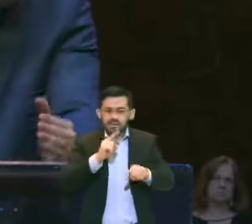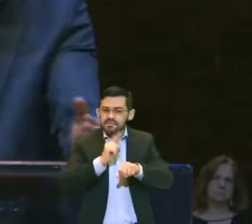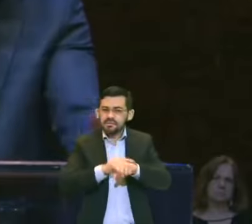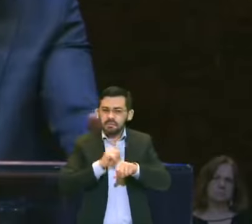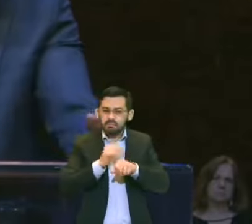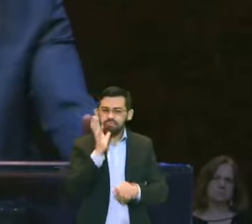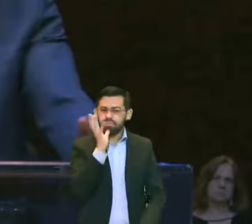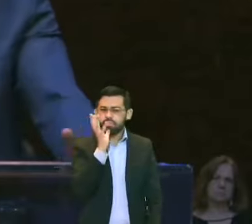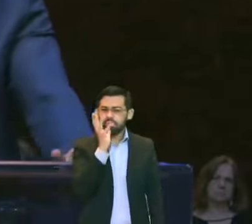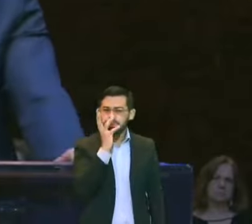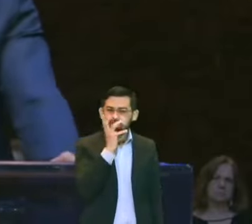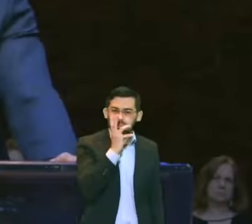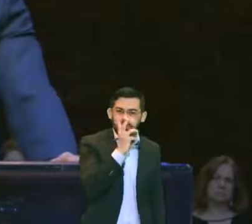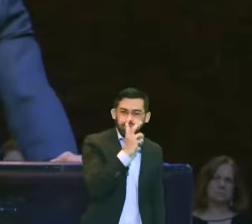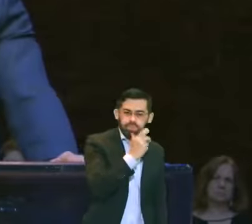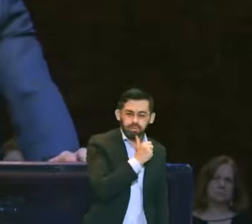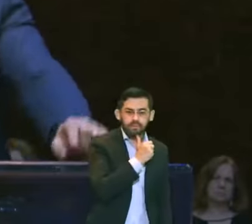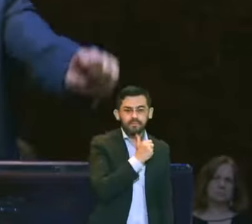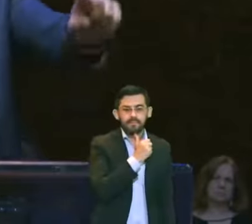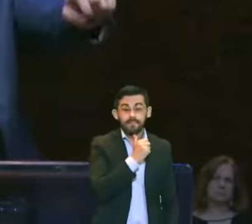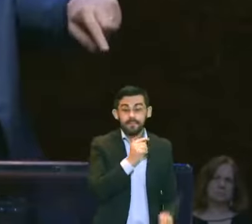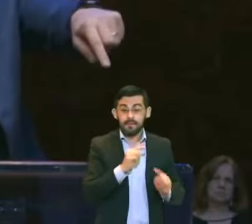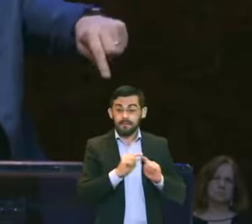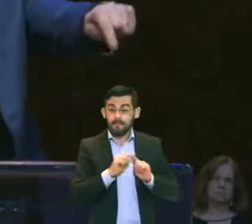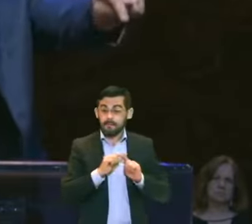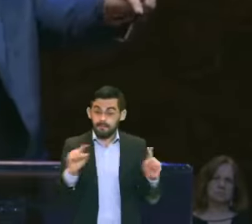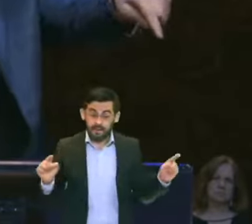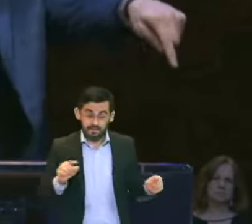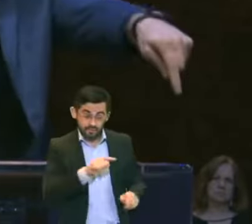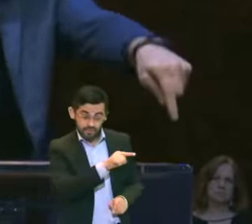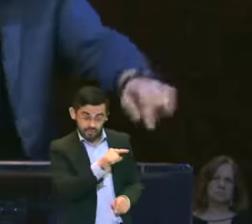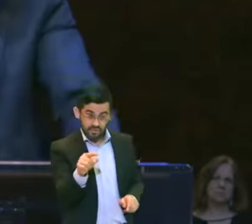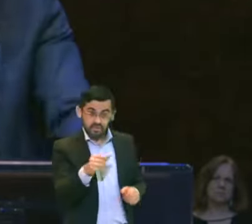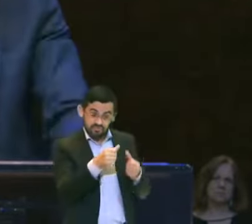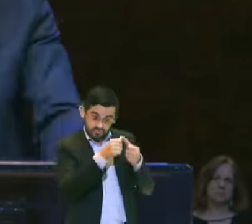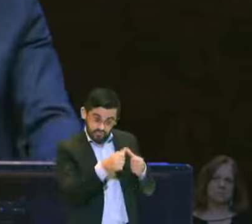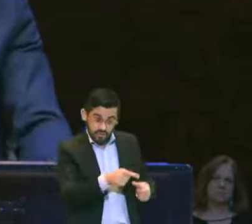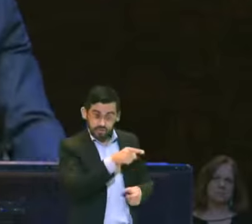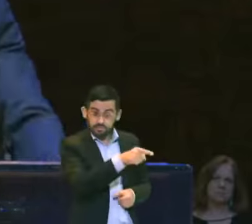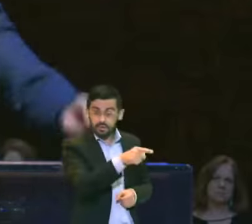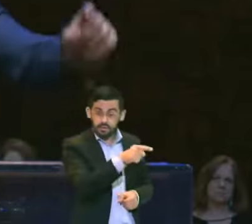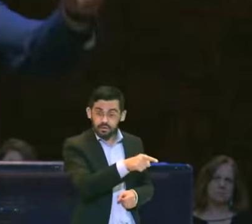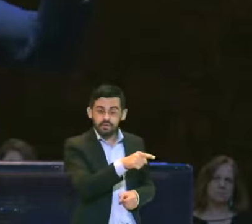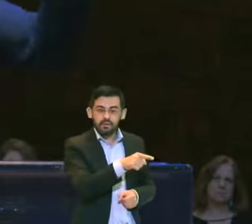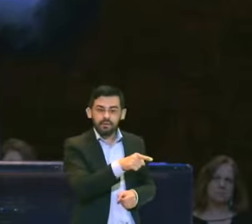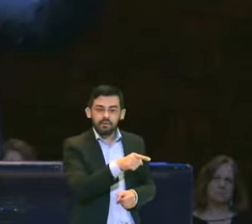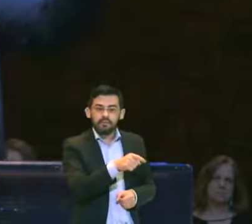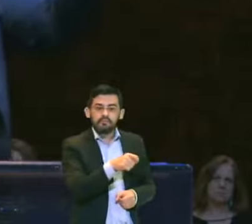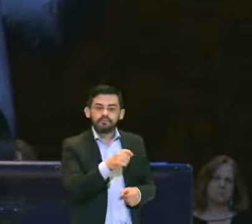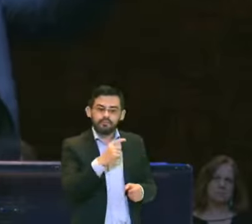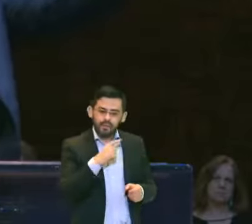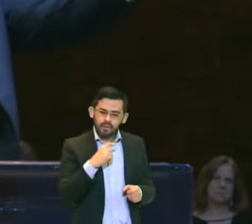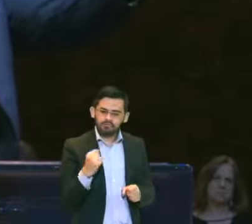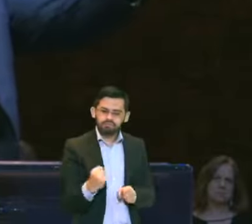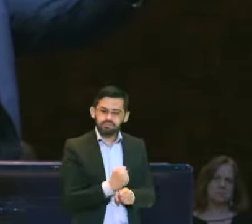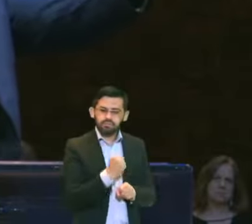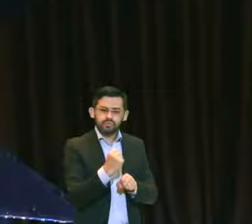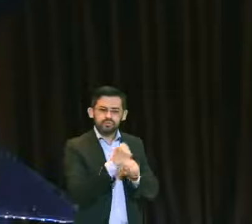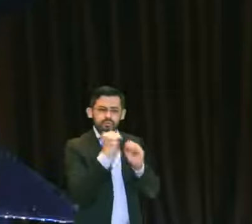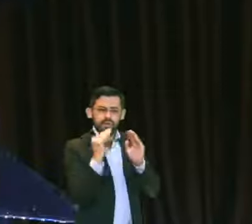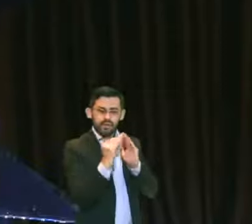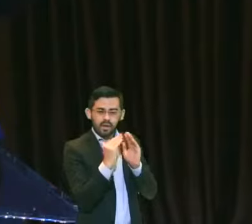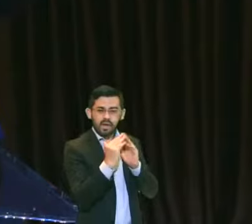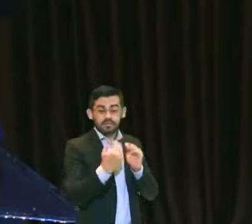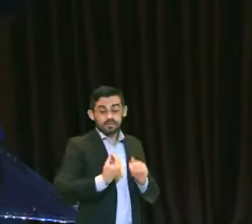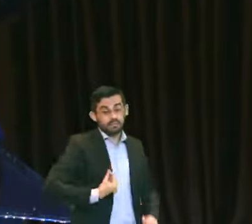vai demorar. Mas enquanto vocês passam por ele, construam casas